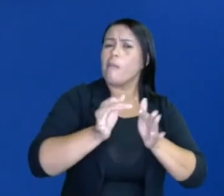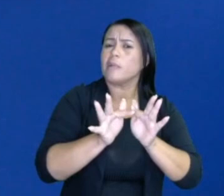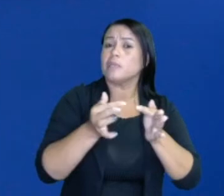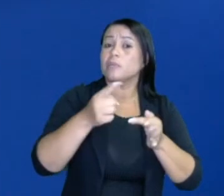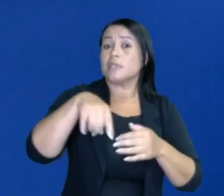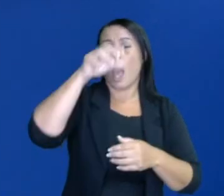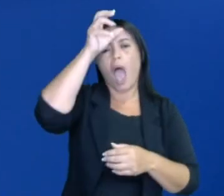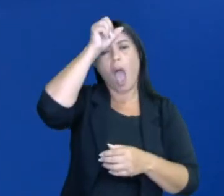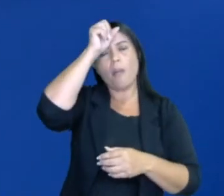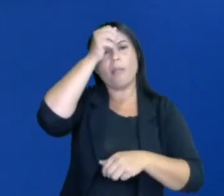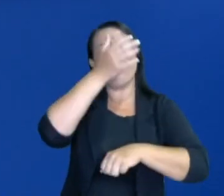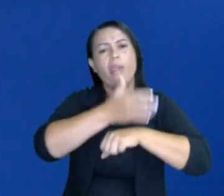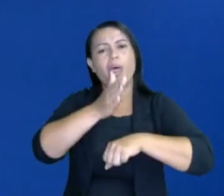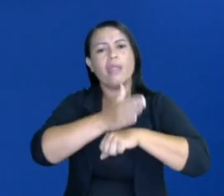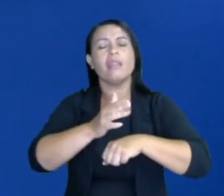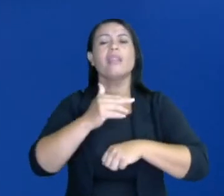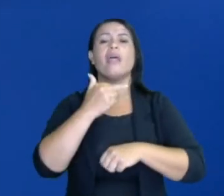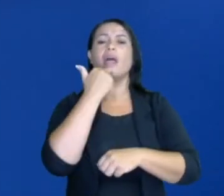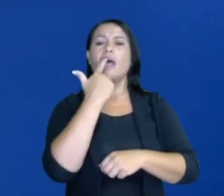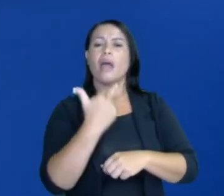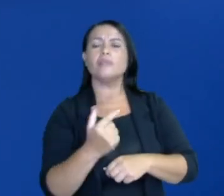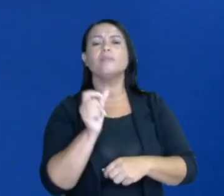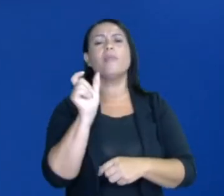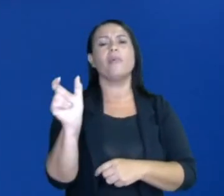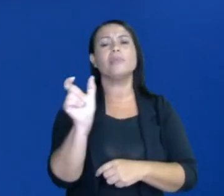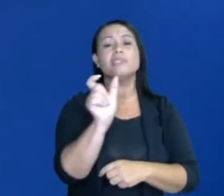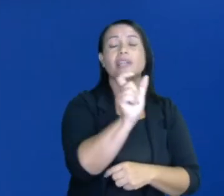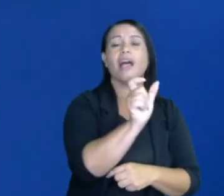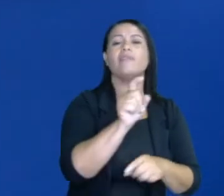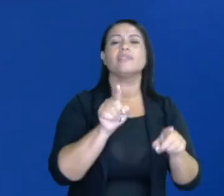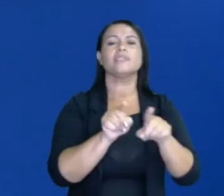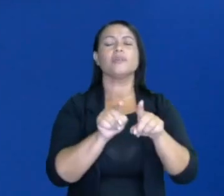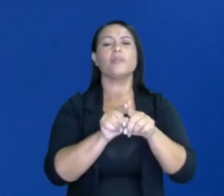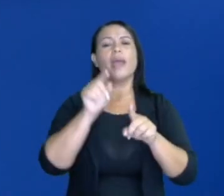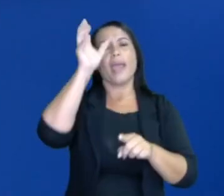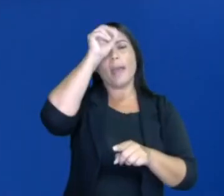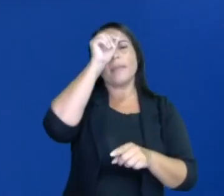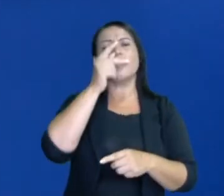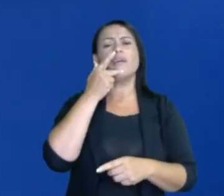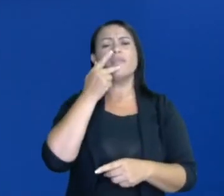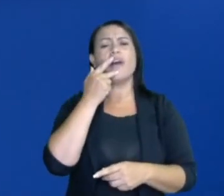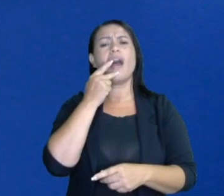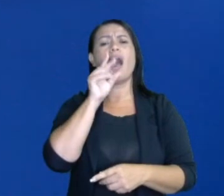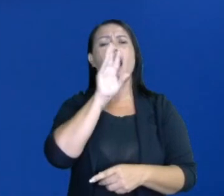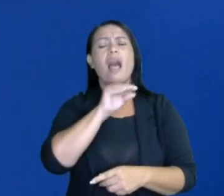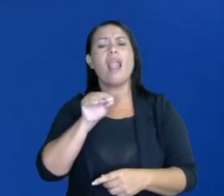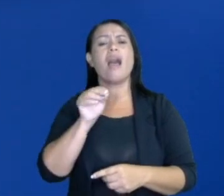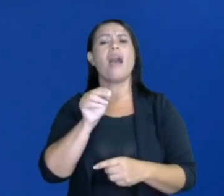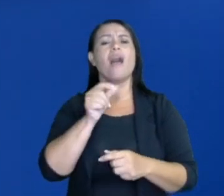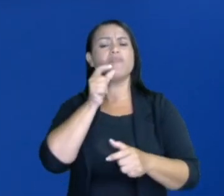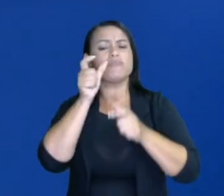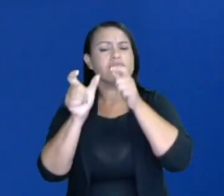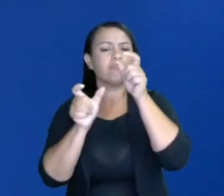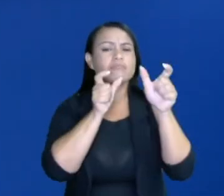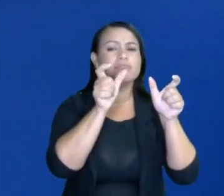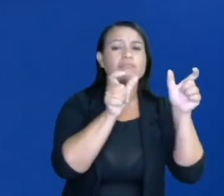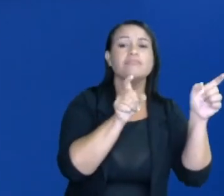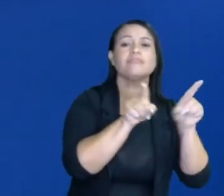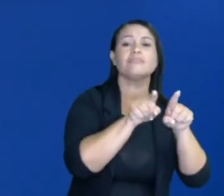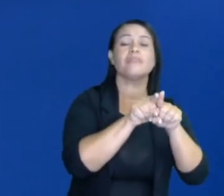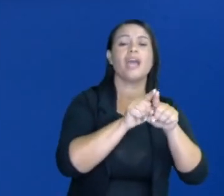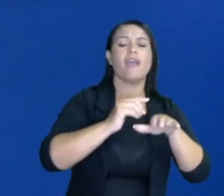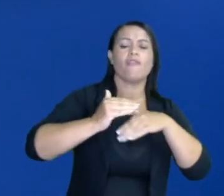vocês possam aprender a pronunciar as palavras, possam aprender como formar frases e aí a gente